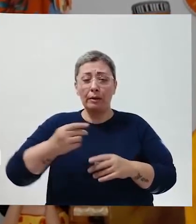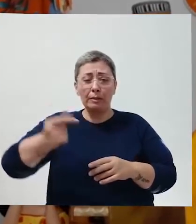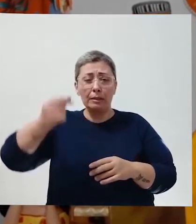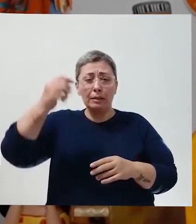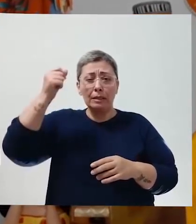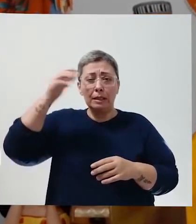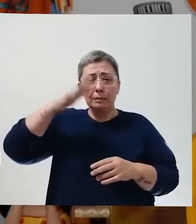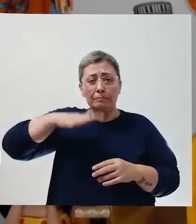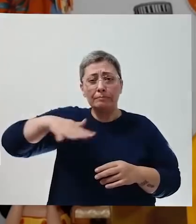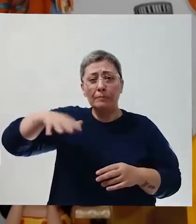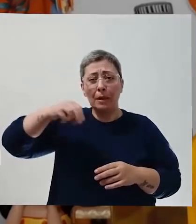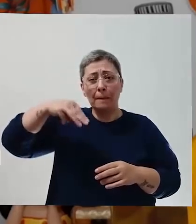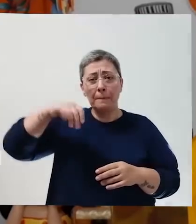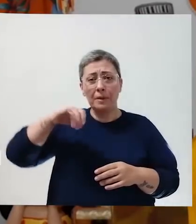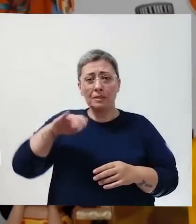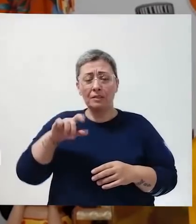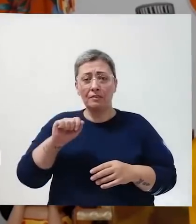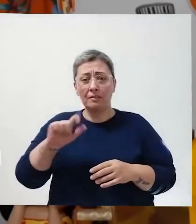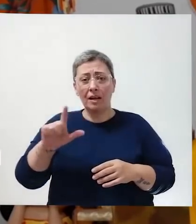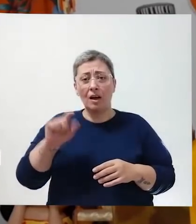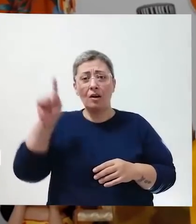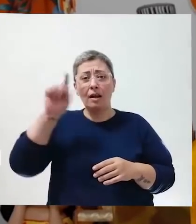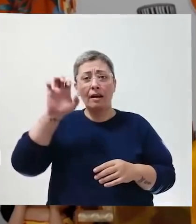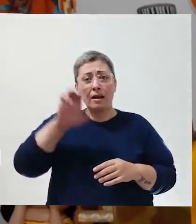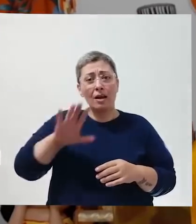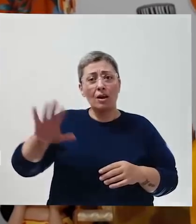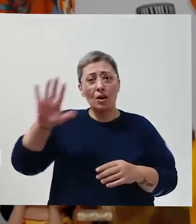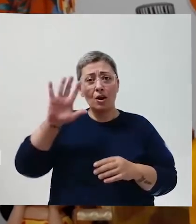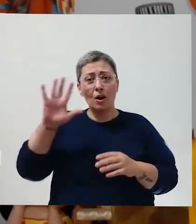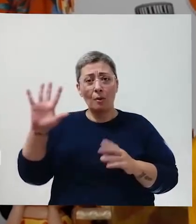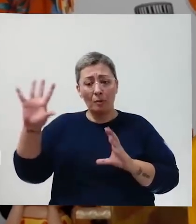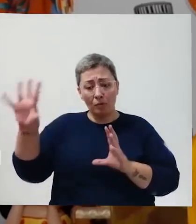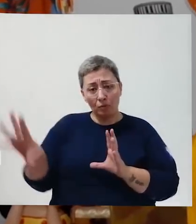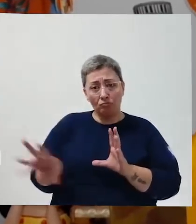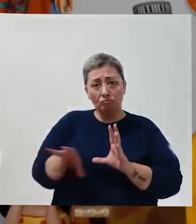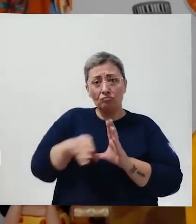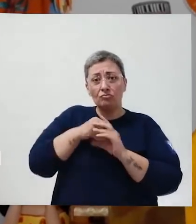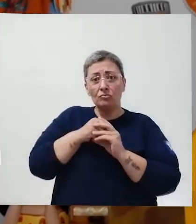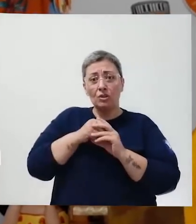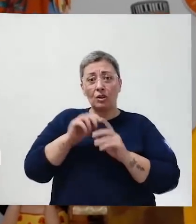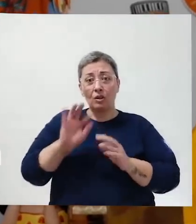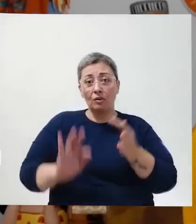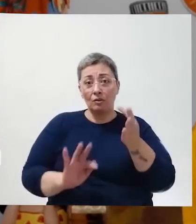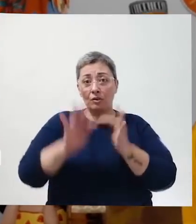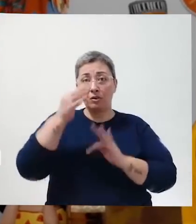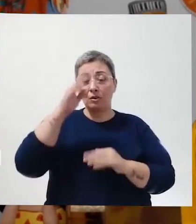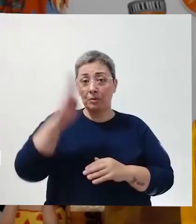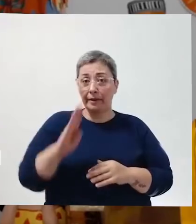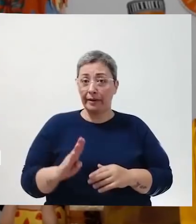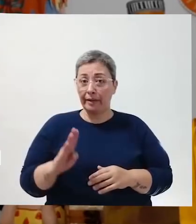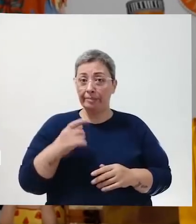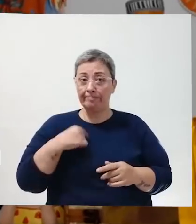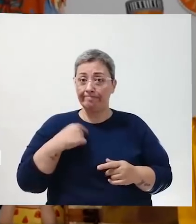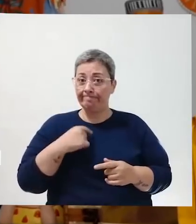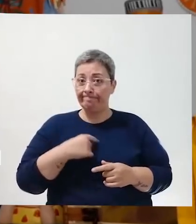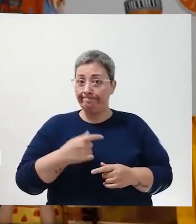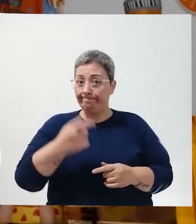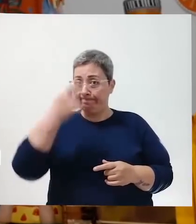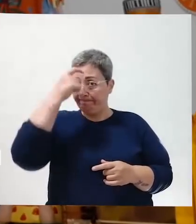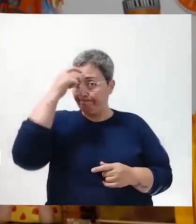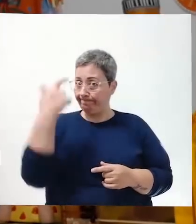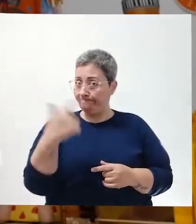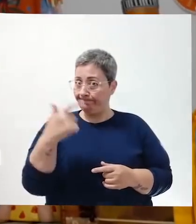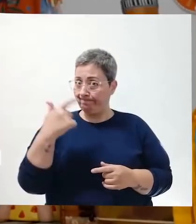da Península Ibérica, que entrou para o folclore brasileiro. É um herói sem caráter que